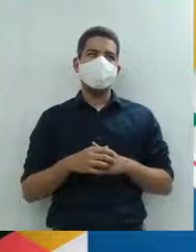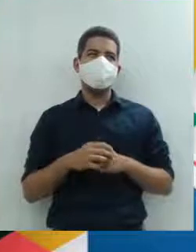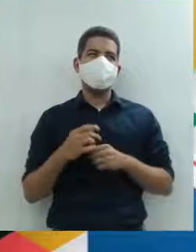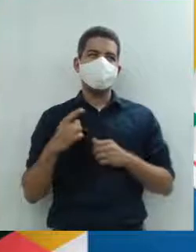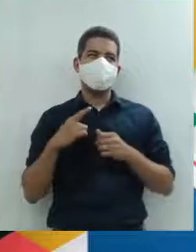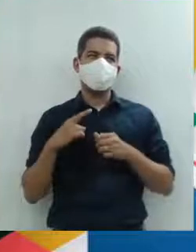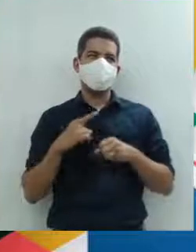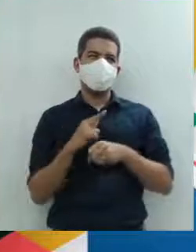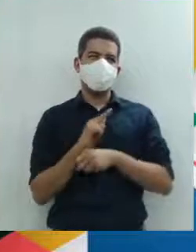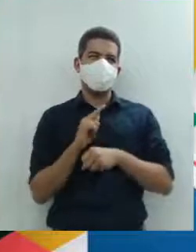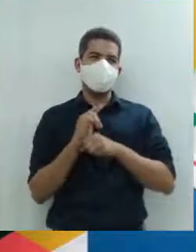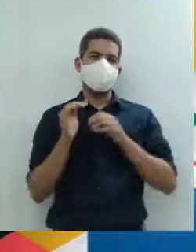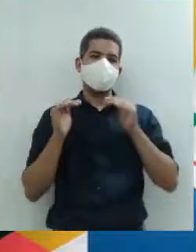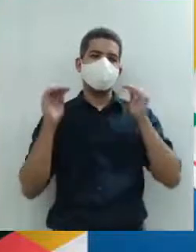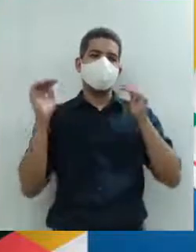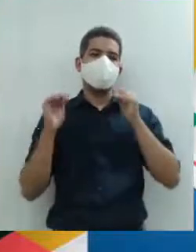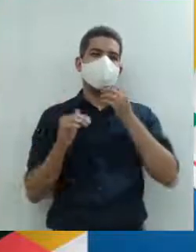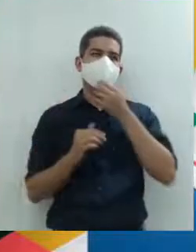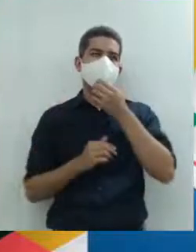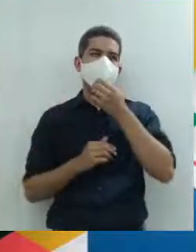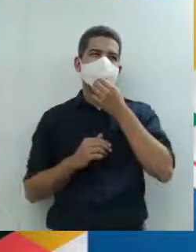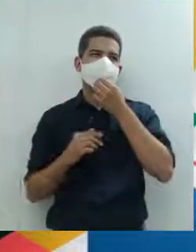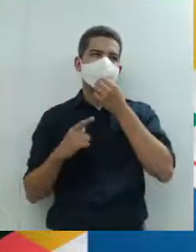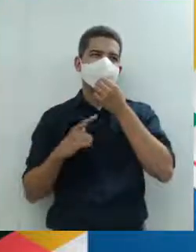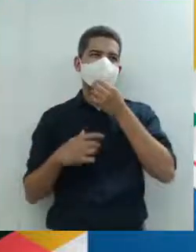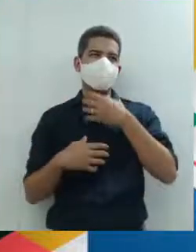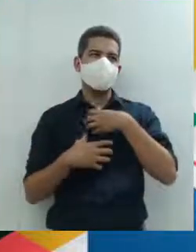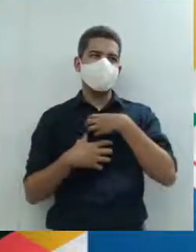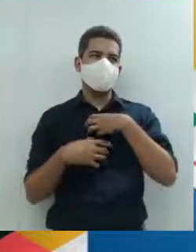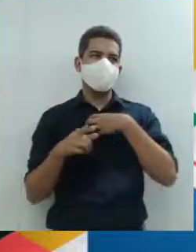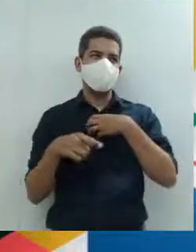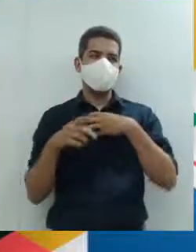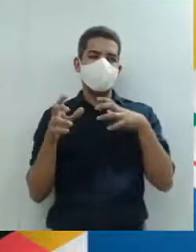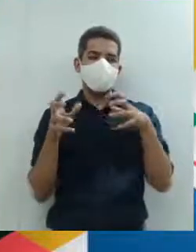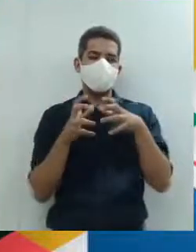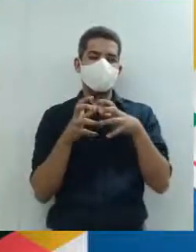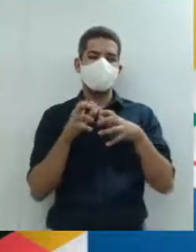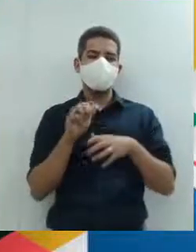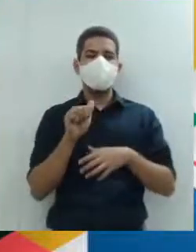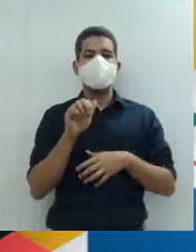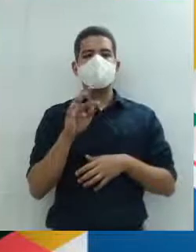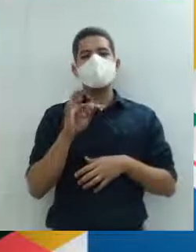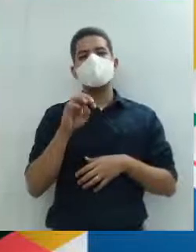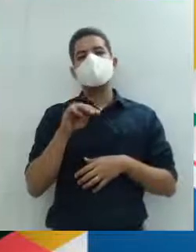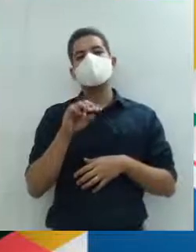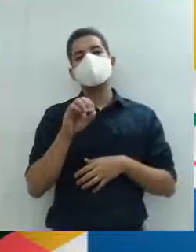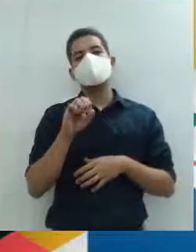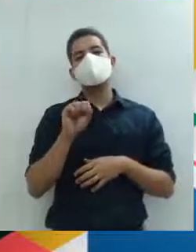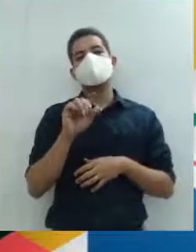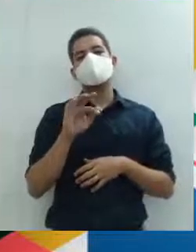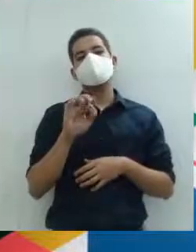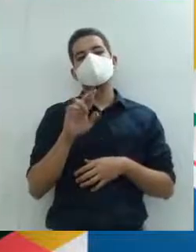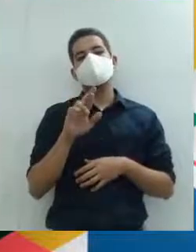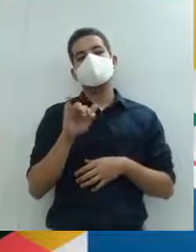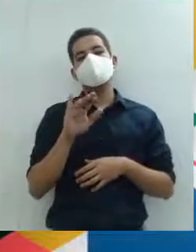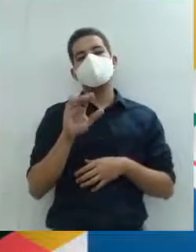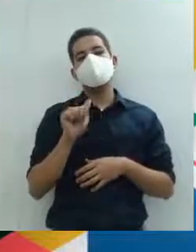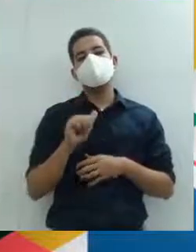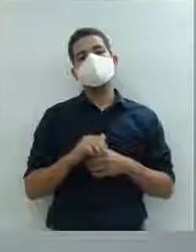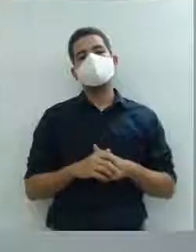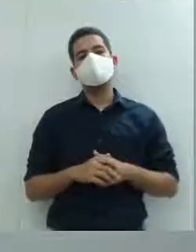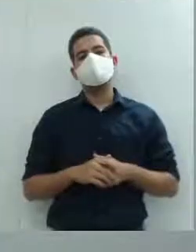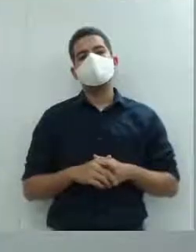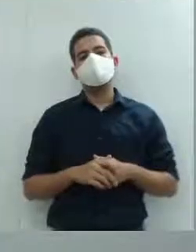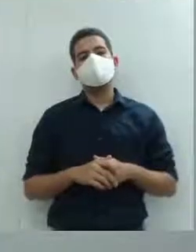gás sobre nossa cabeça. Isso gera um efeito também chamado de pressão atmosférica. Já ouviram falar? Né?